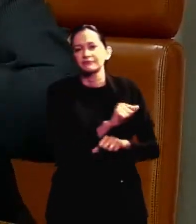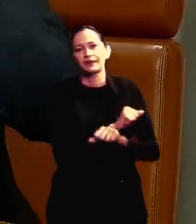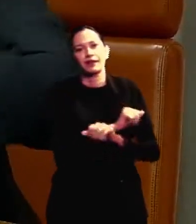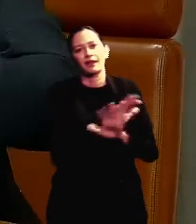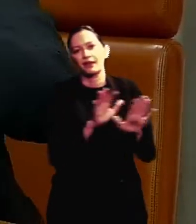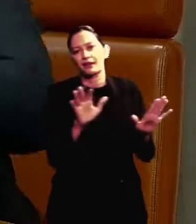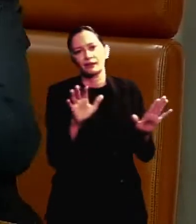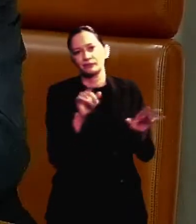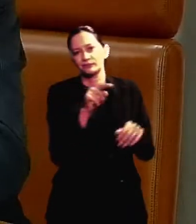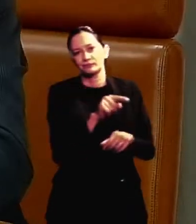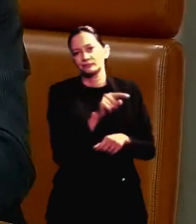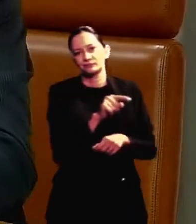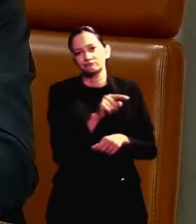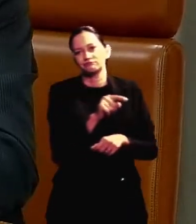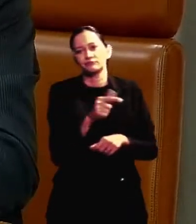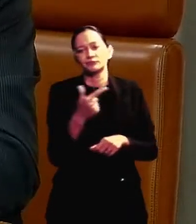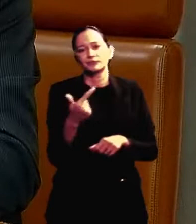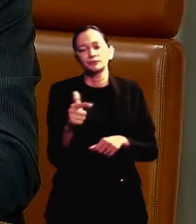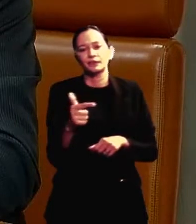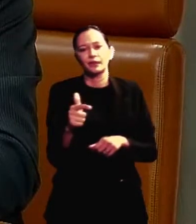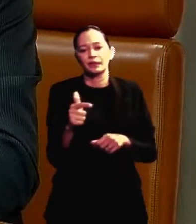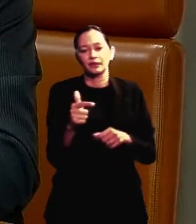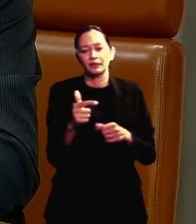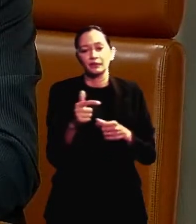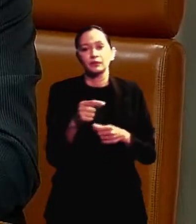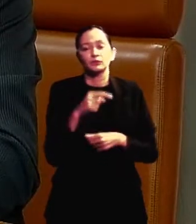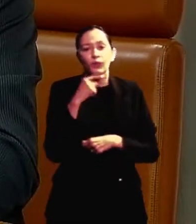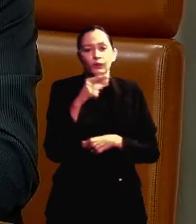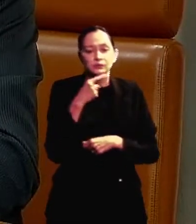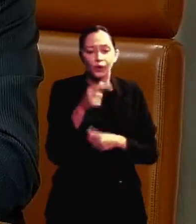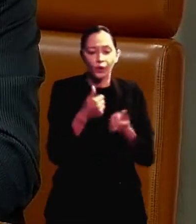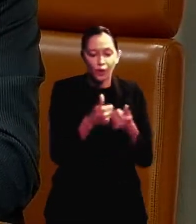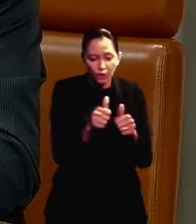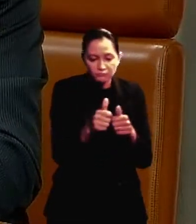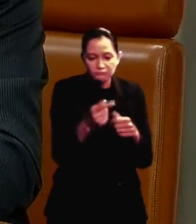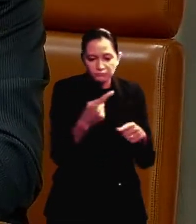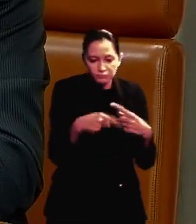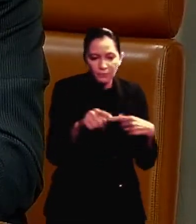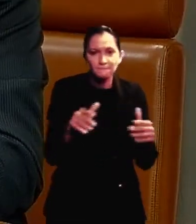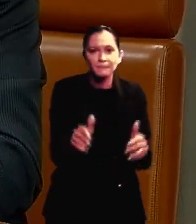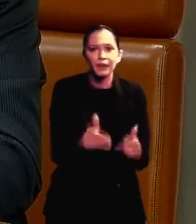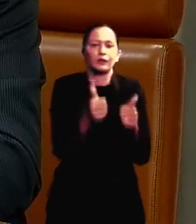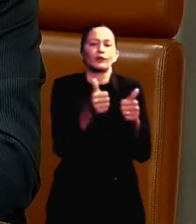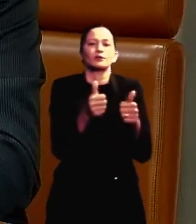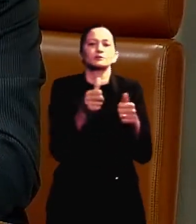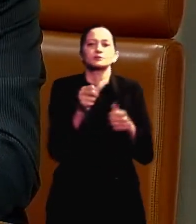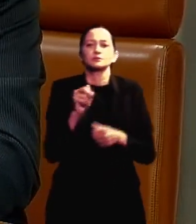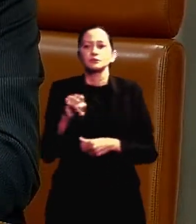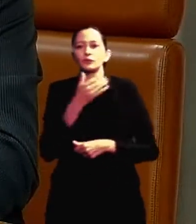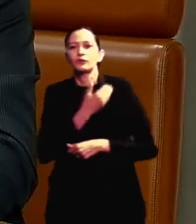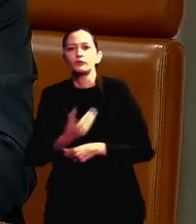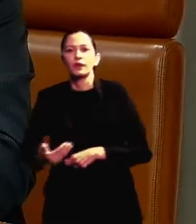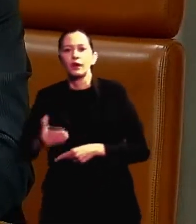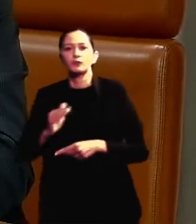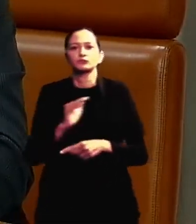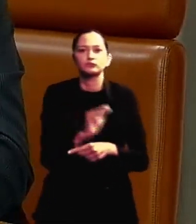não existe transporte público sem a participação do poder público, sem o controle do poder público, sem subsídio,